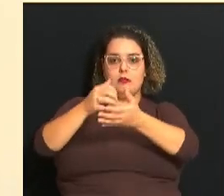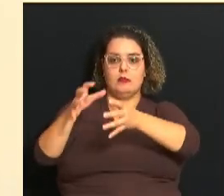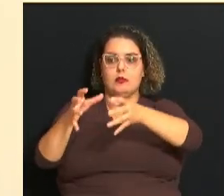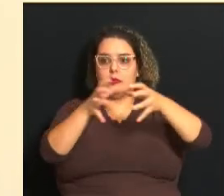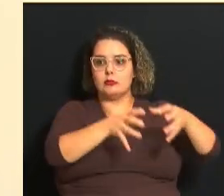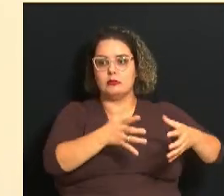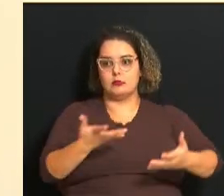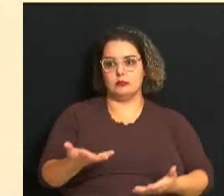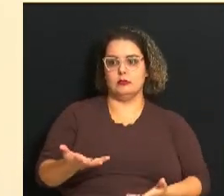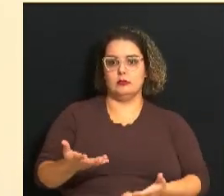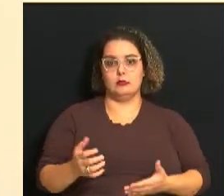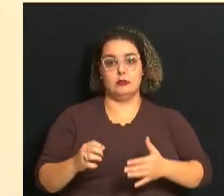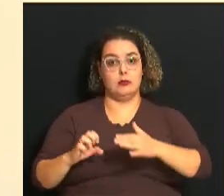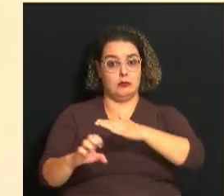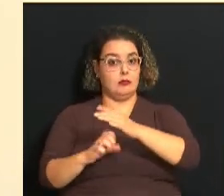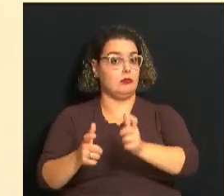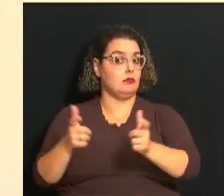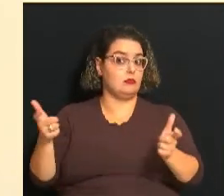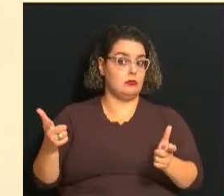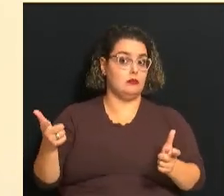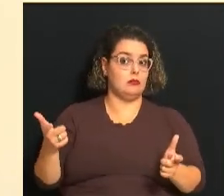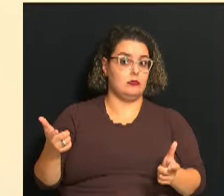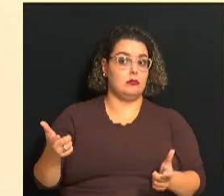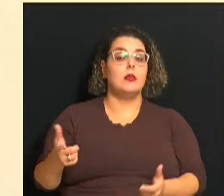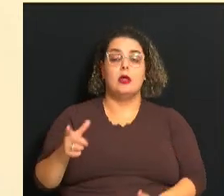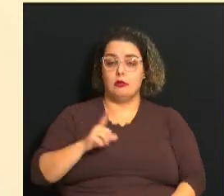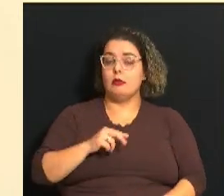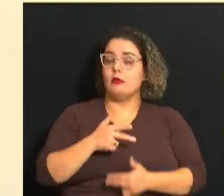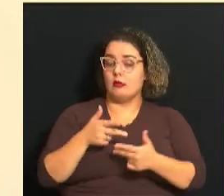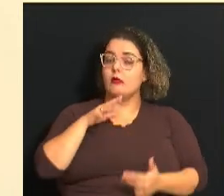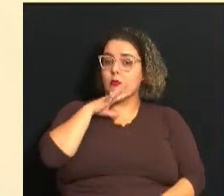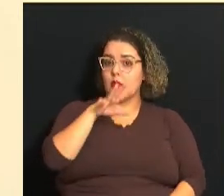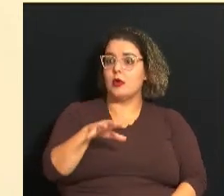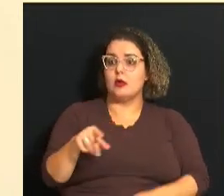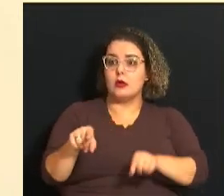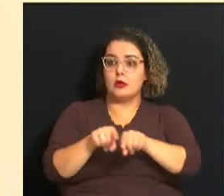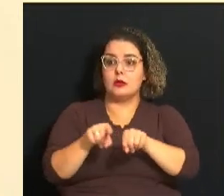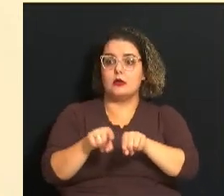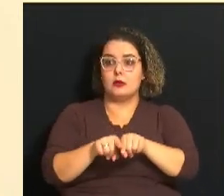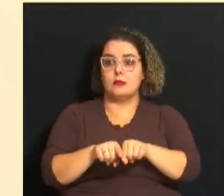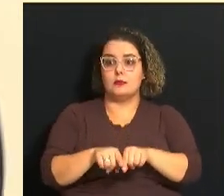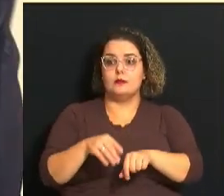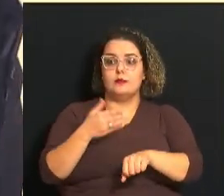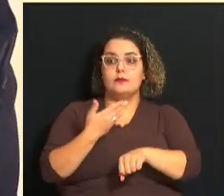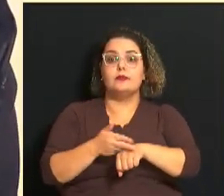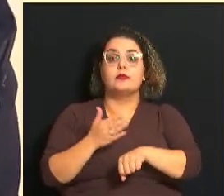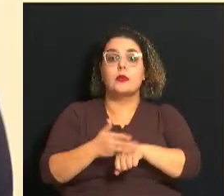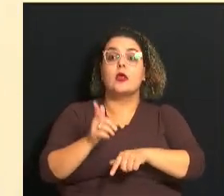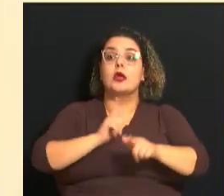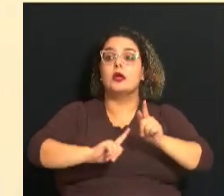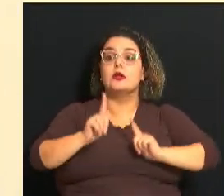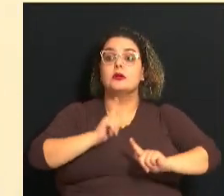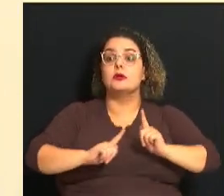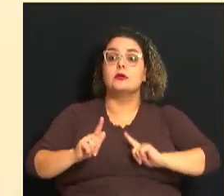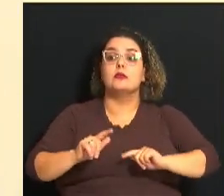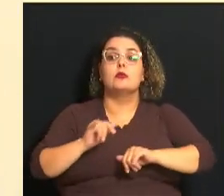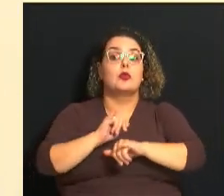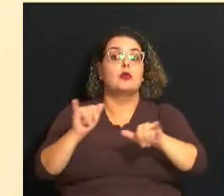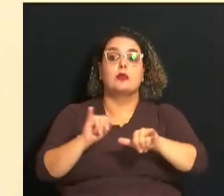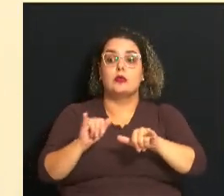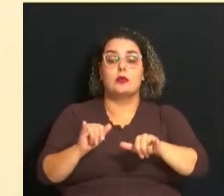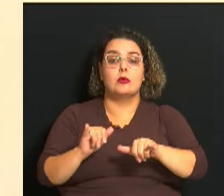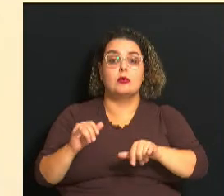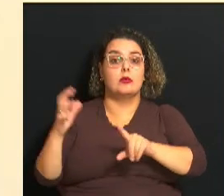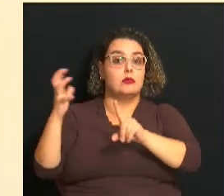isso é uma grande empresa aí Vamos citar o nome mas não é tem casos piores também isso é prática de gestão feito publicamente então falando do